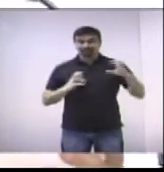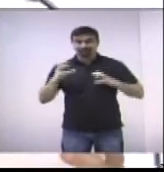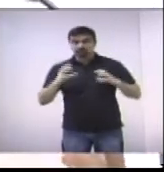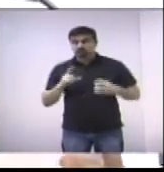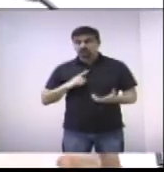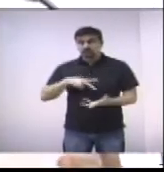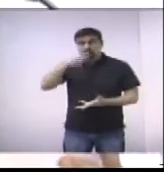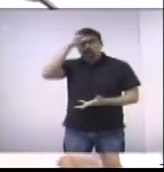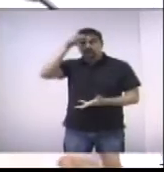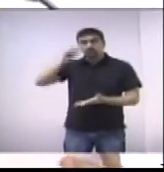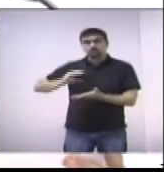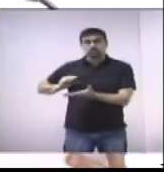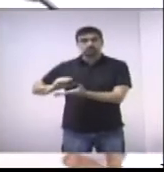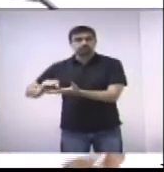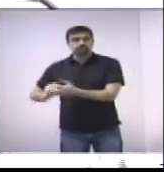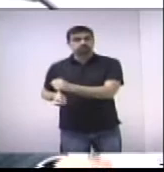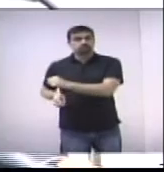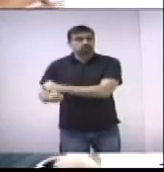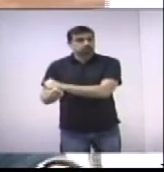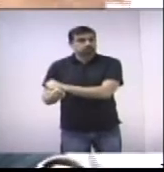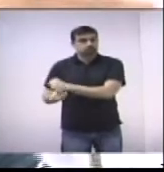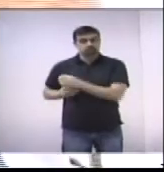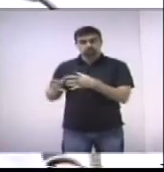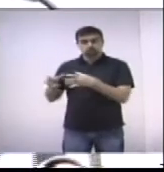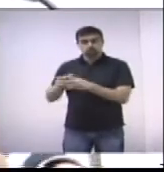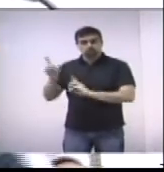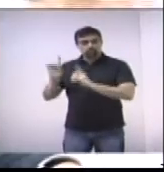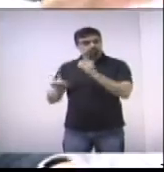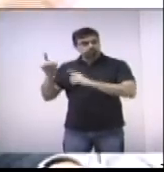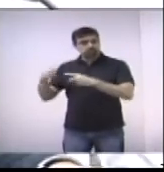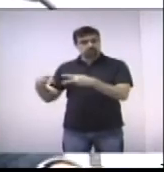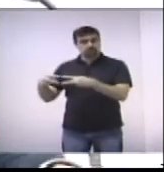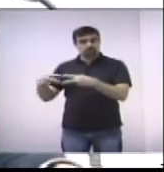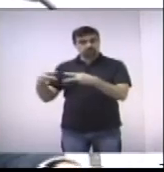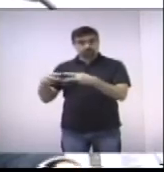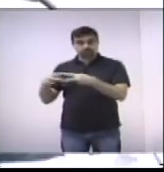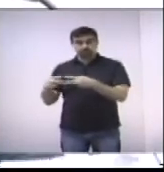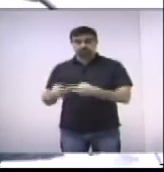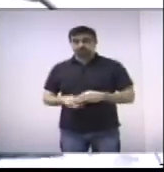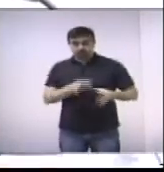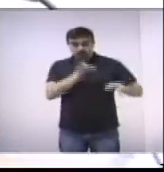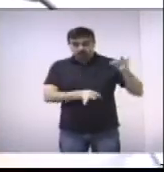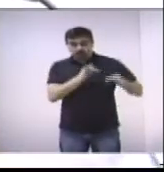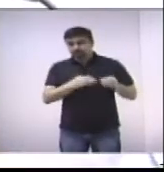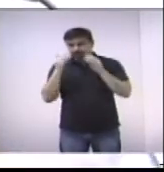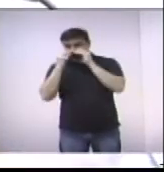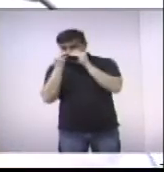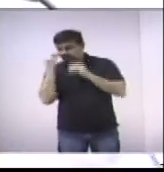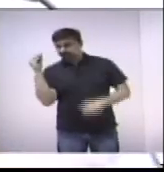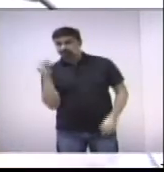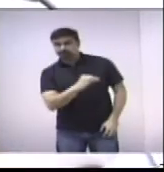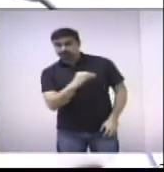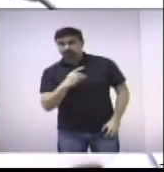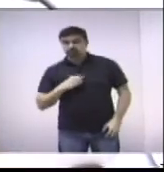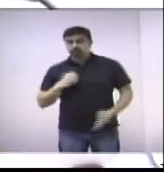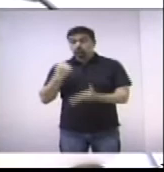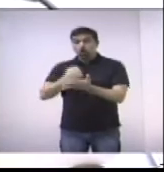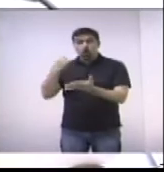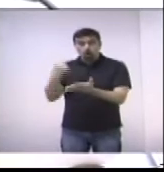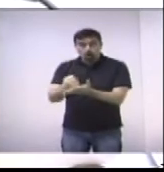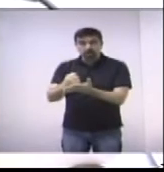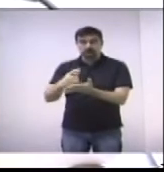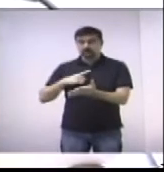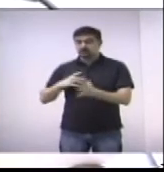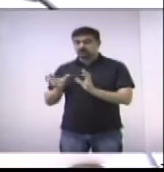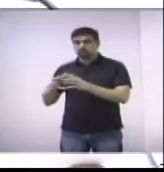verbas da Prefeitura para desfilarem no carnaval, agremiações de Paulínia são contratadas pela